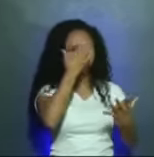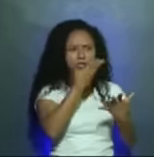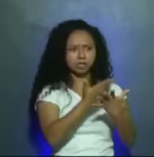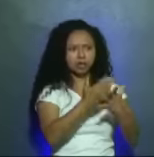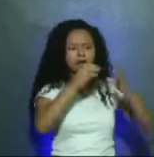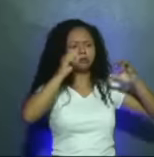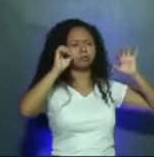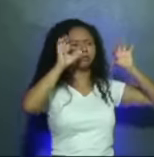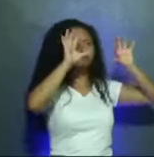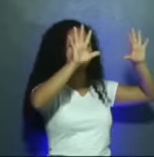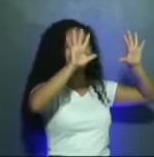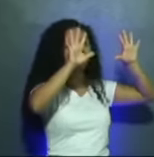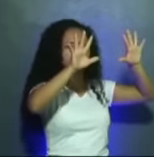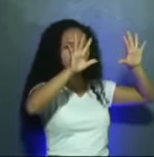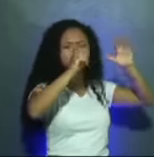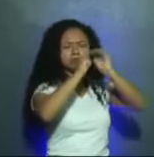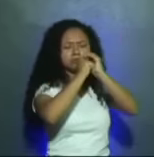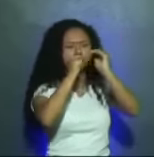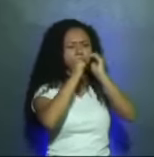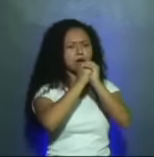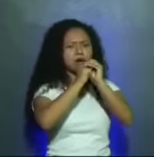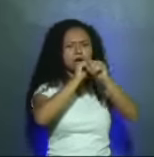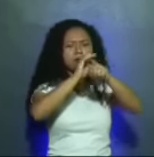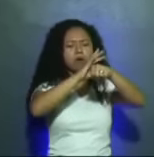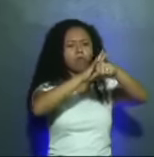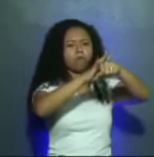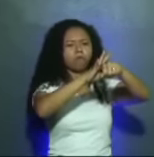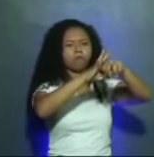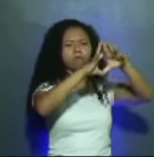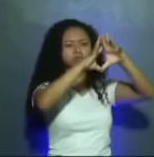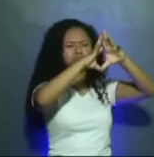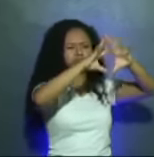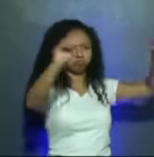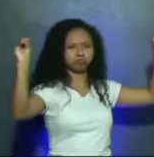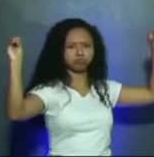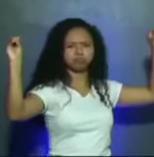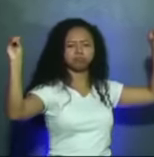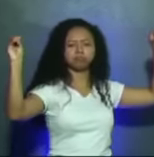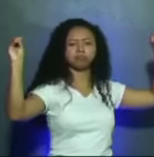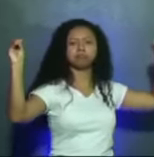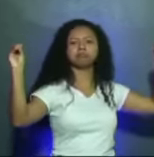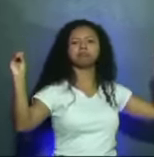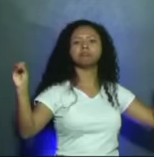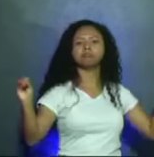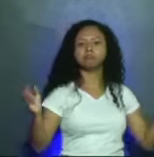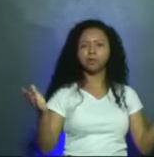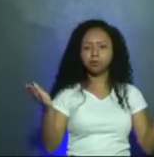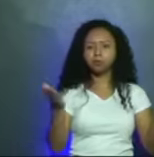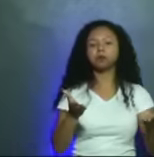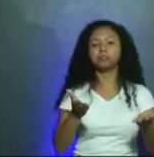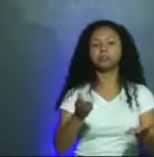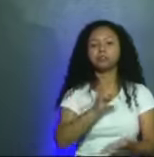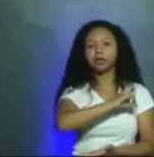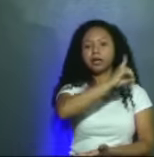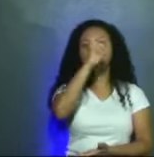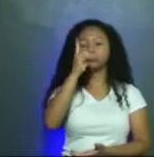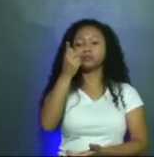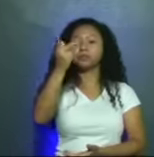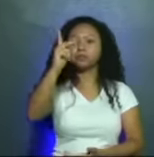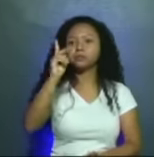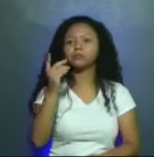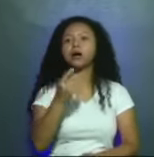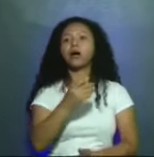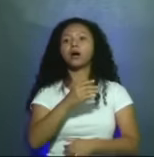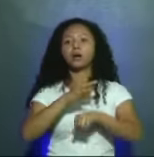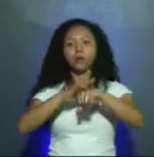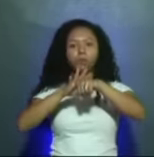mãos sobre os doentes e estes ficarão curados. Hoje é o dia da sua cura. Hoje é o